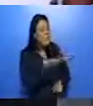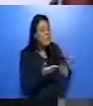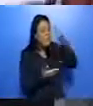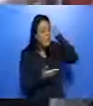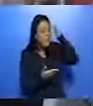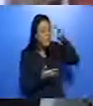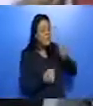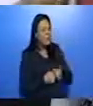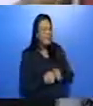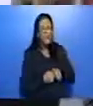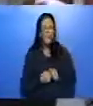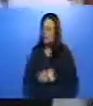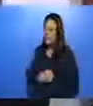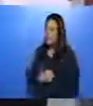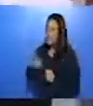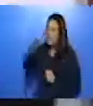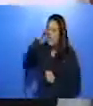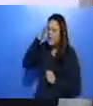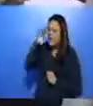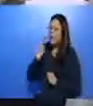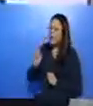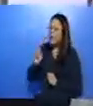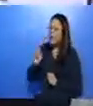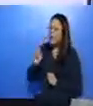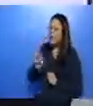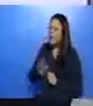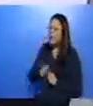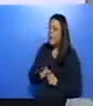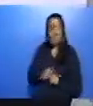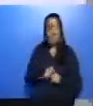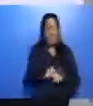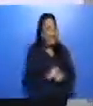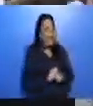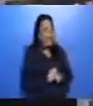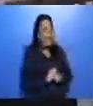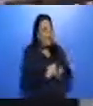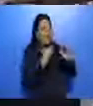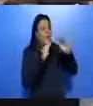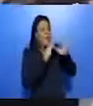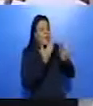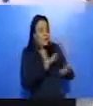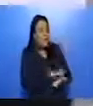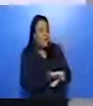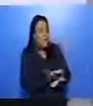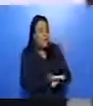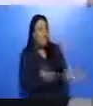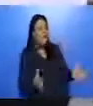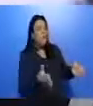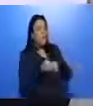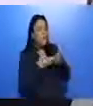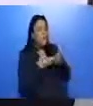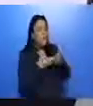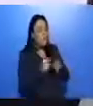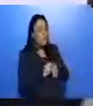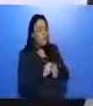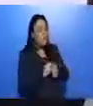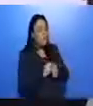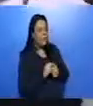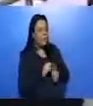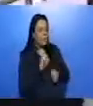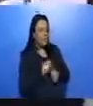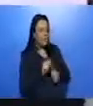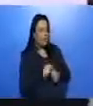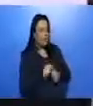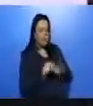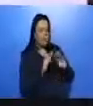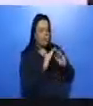professora? Ah, que as escolas fecharão. Que as escolas fecharão é o meu objeto